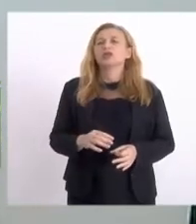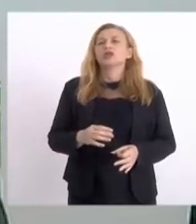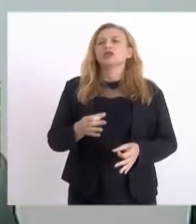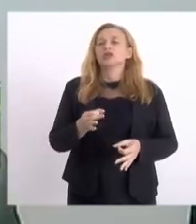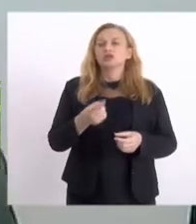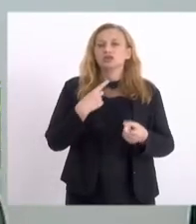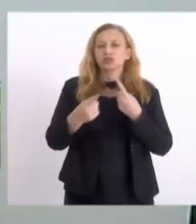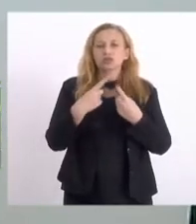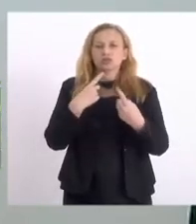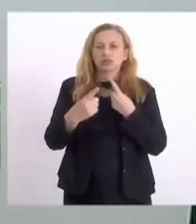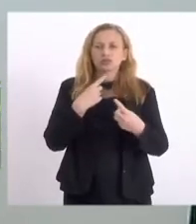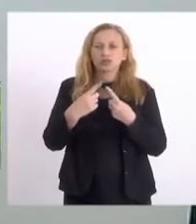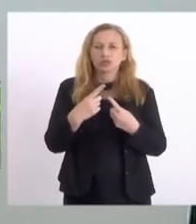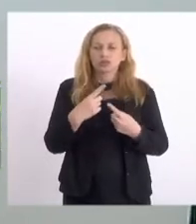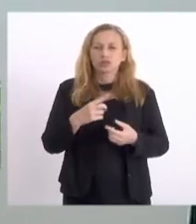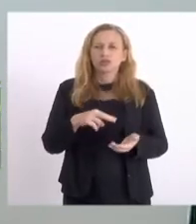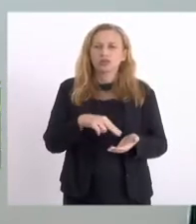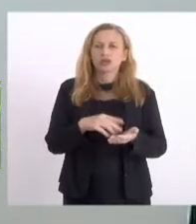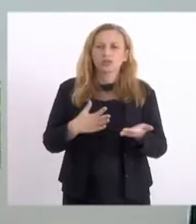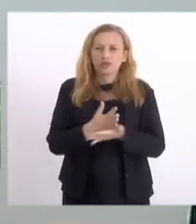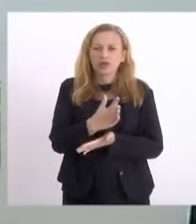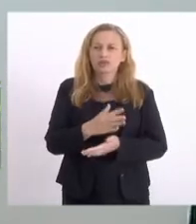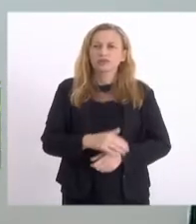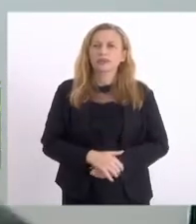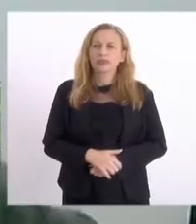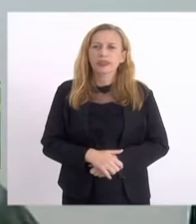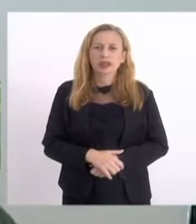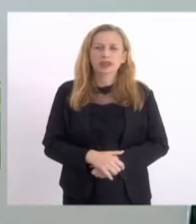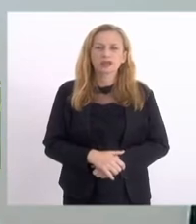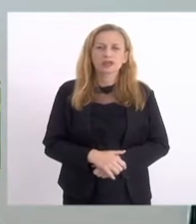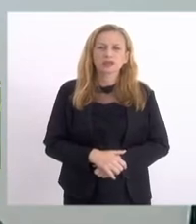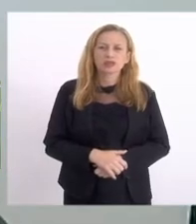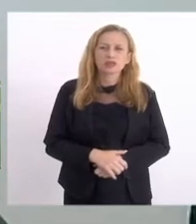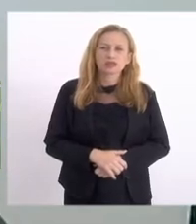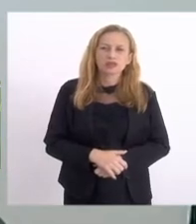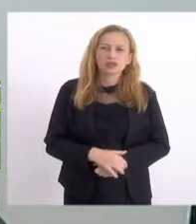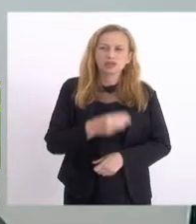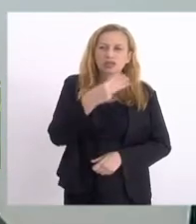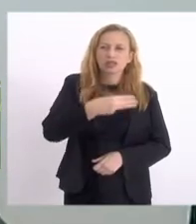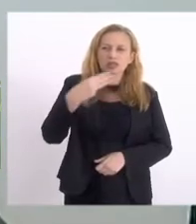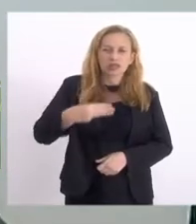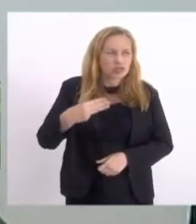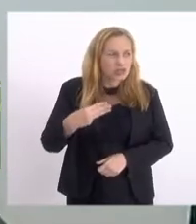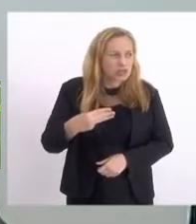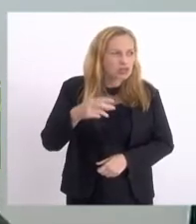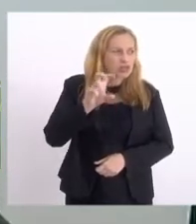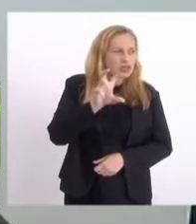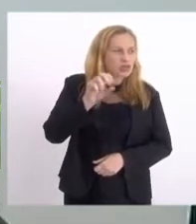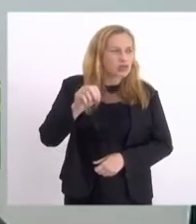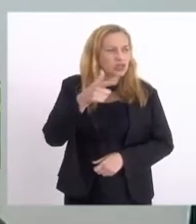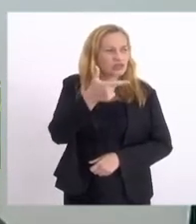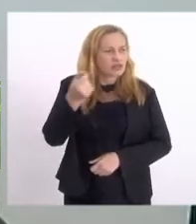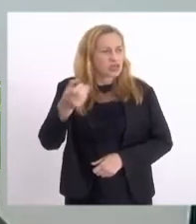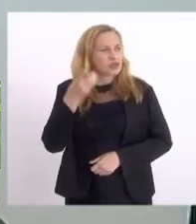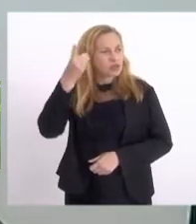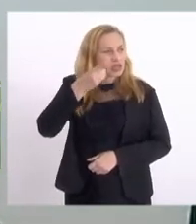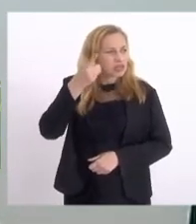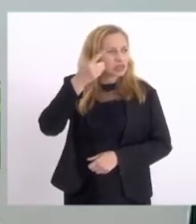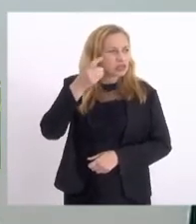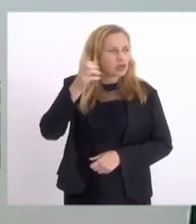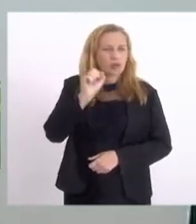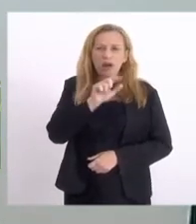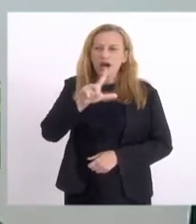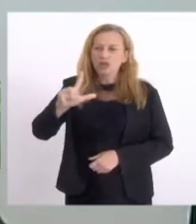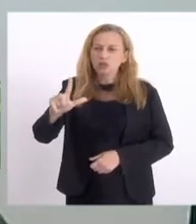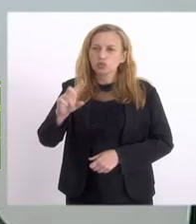discussão, votação aprovada. 33. 9/50 de 20, autoria do deputado doutor Deodato,